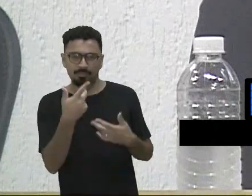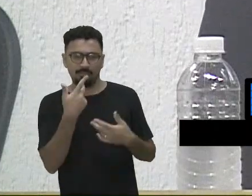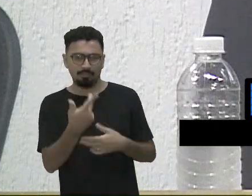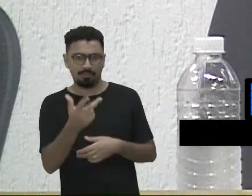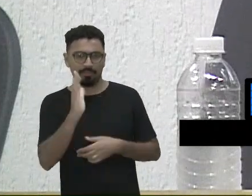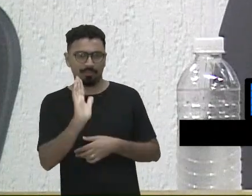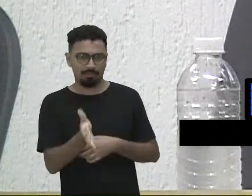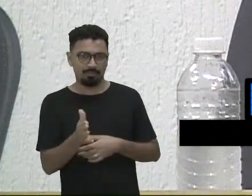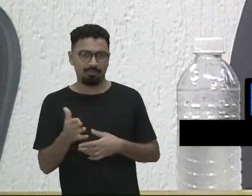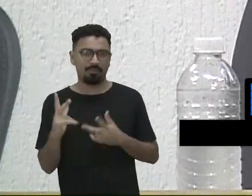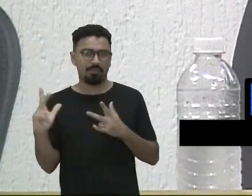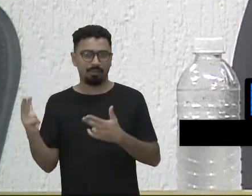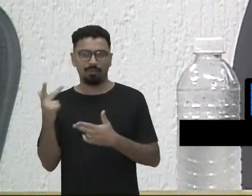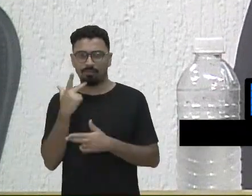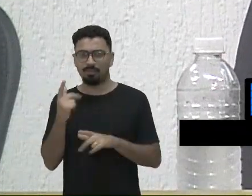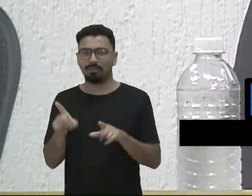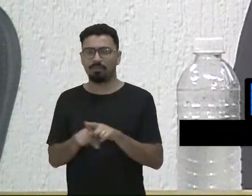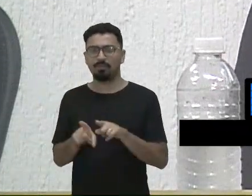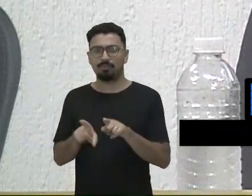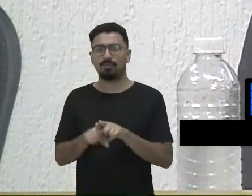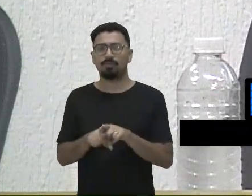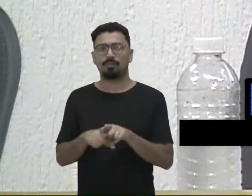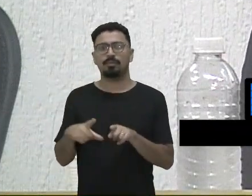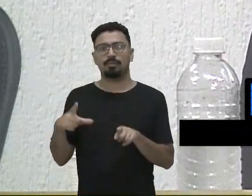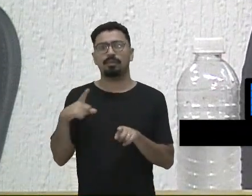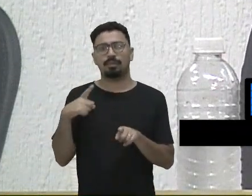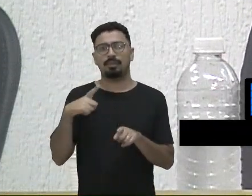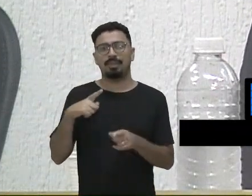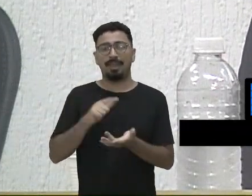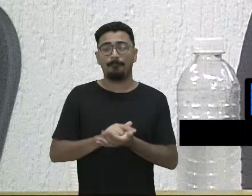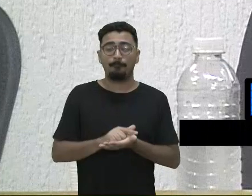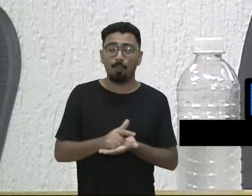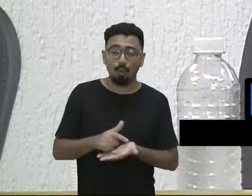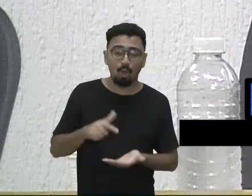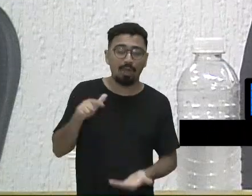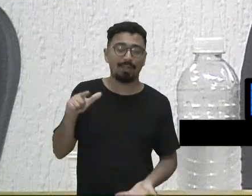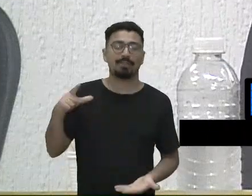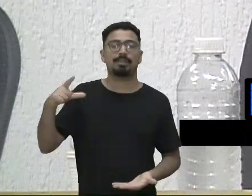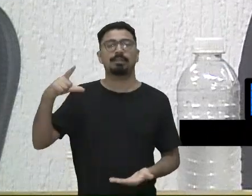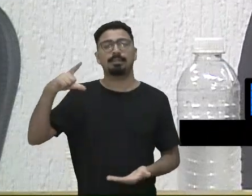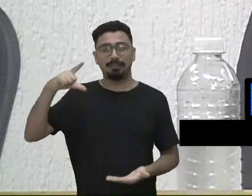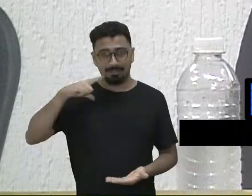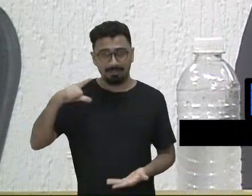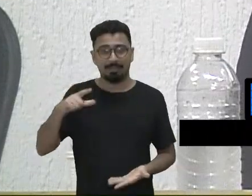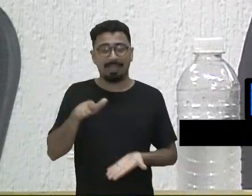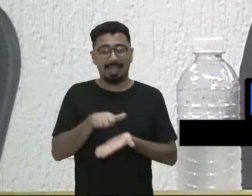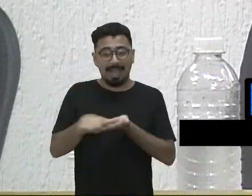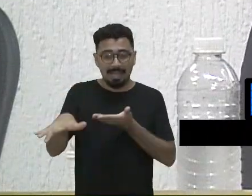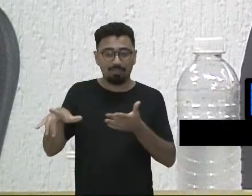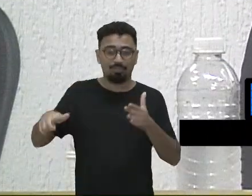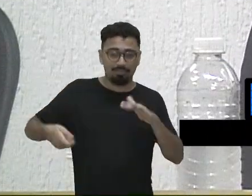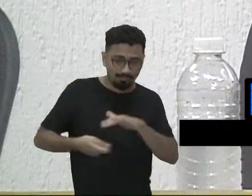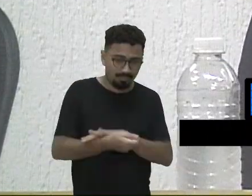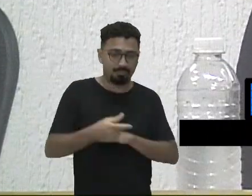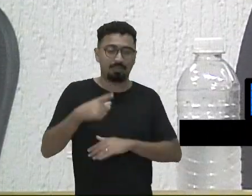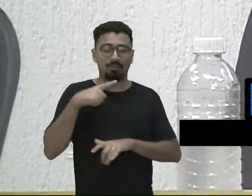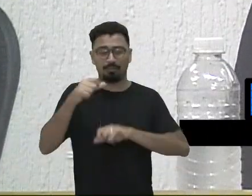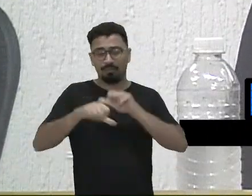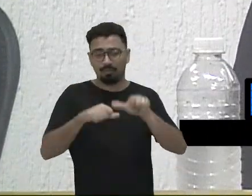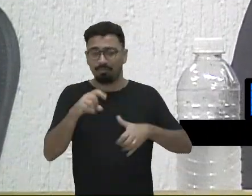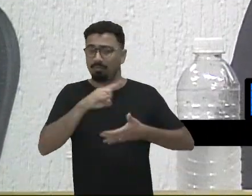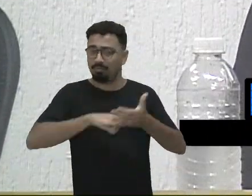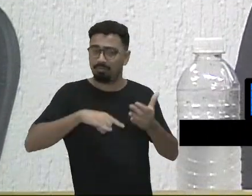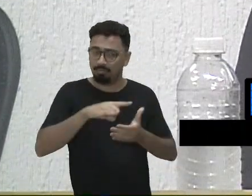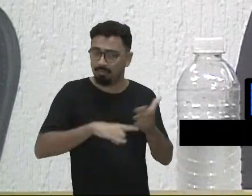nossos colegas aqui vieram falar, tem muita burocracia em cima disso. Além de todos os gastos que nós temos em cima disso. Além